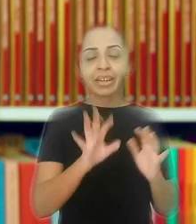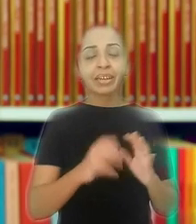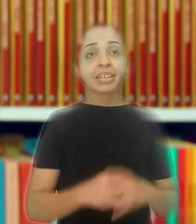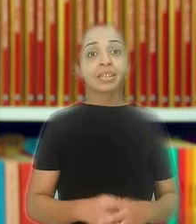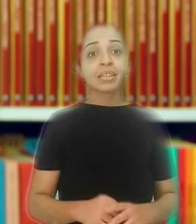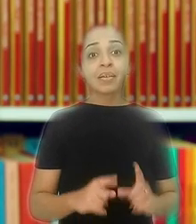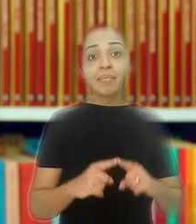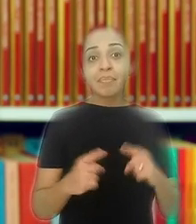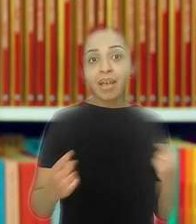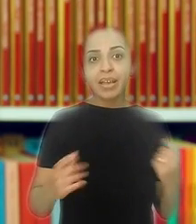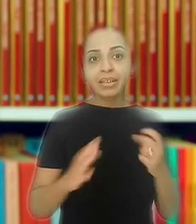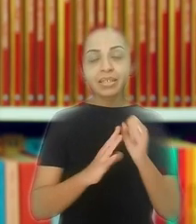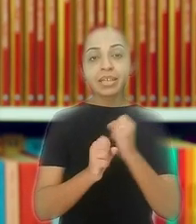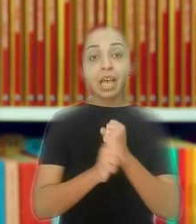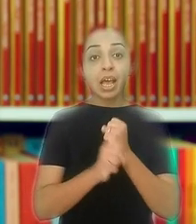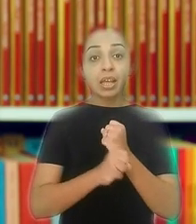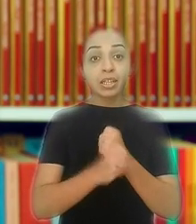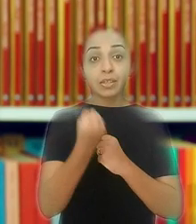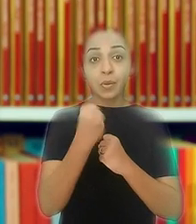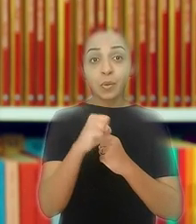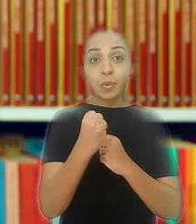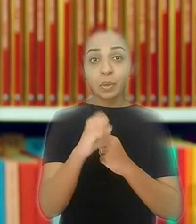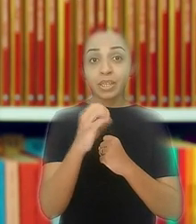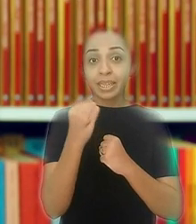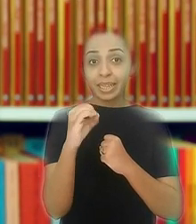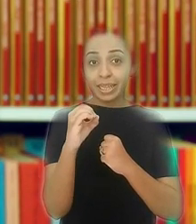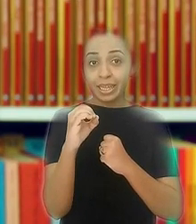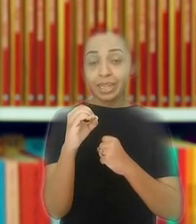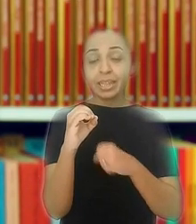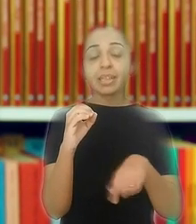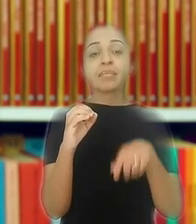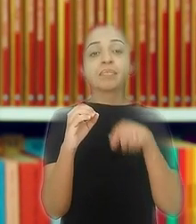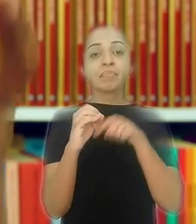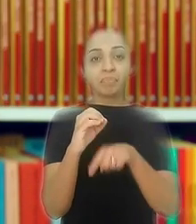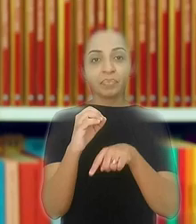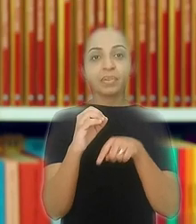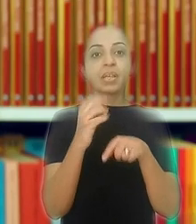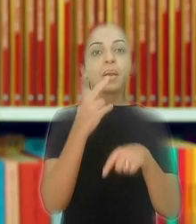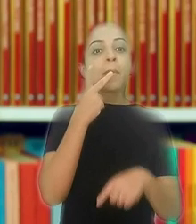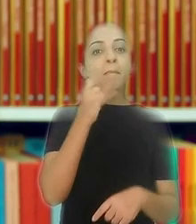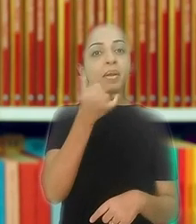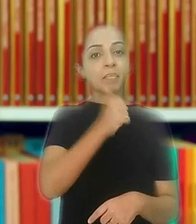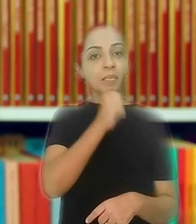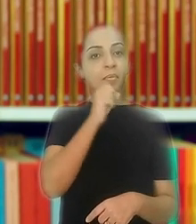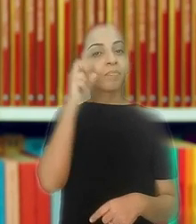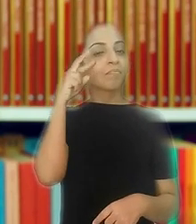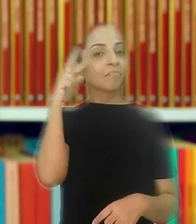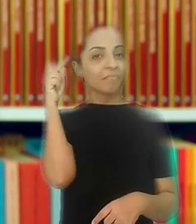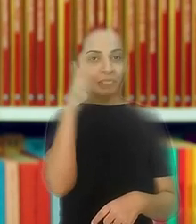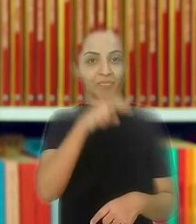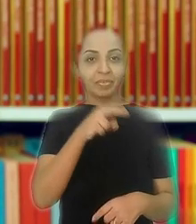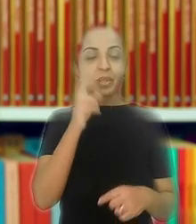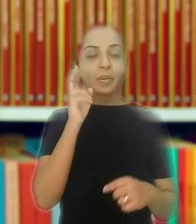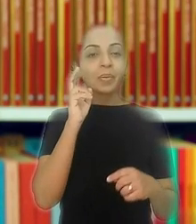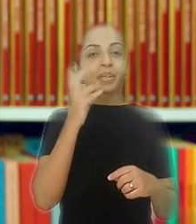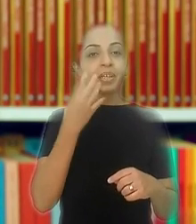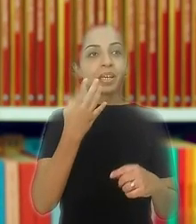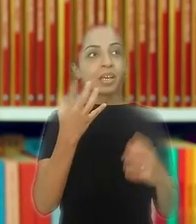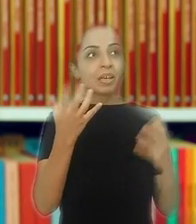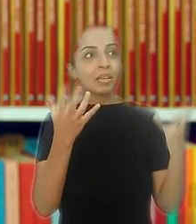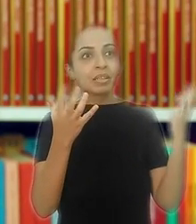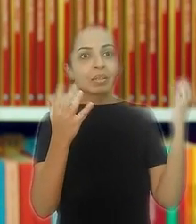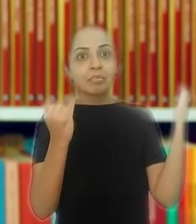conjunto todas iguais e que nos anos 80 viveu um grande terror inclusive meus pais presenciaram tudo isso